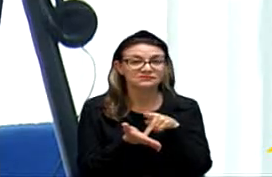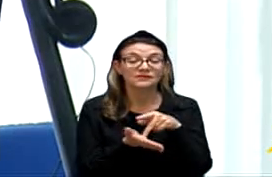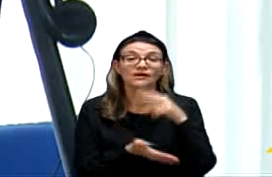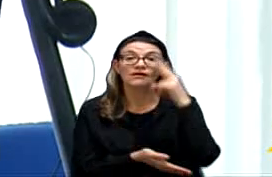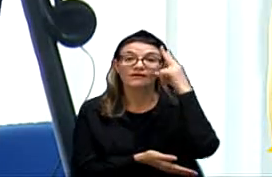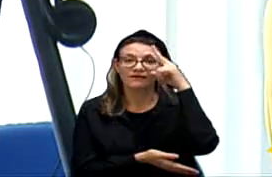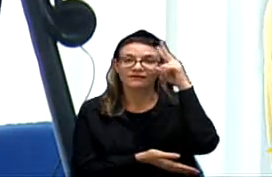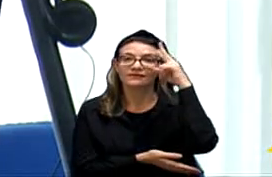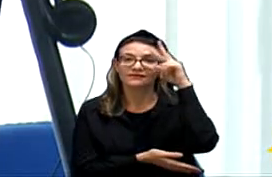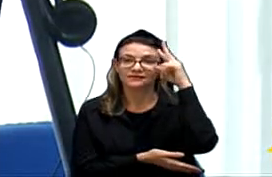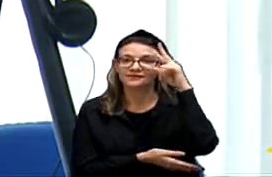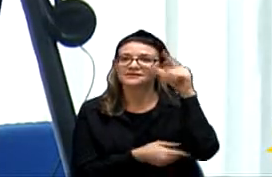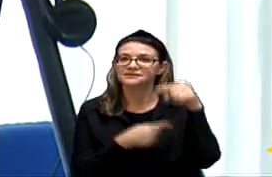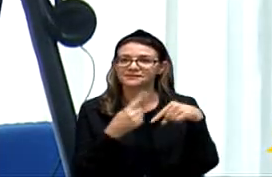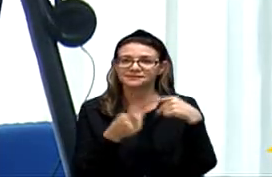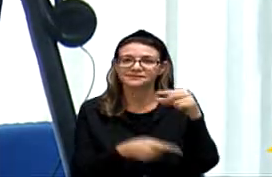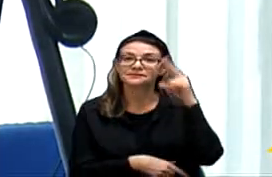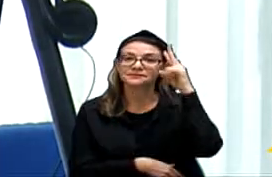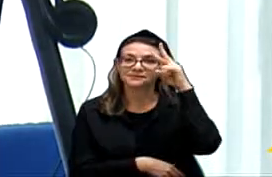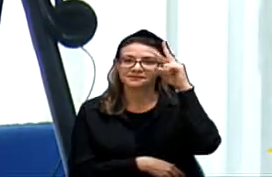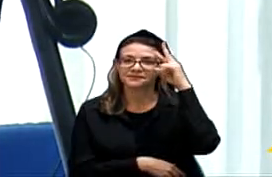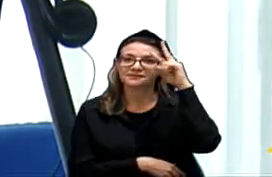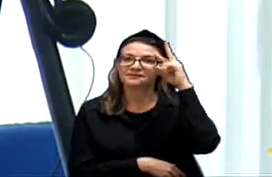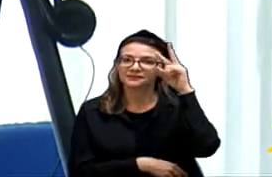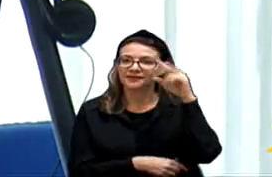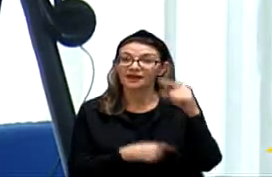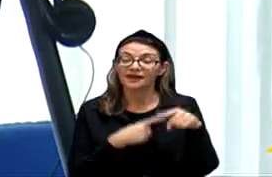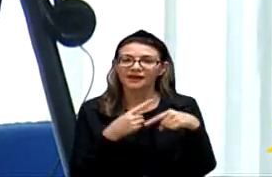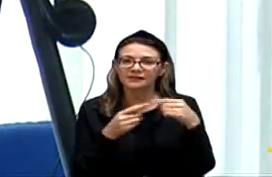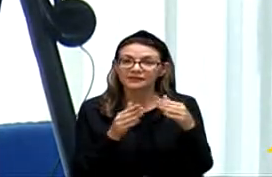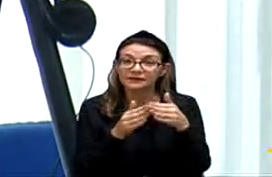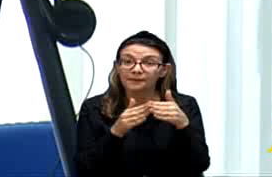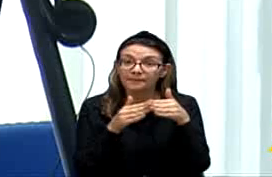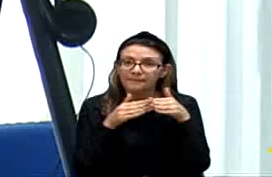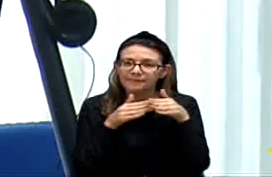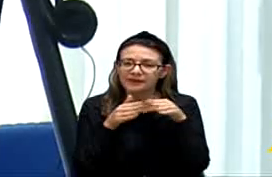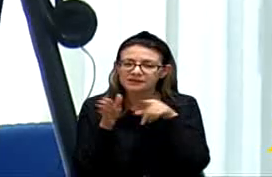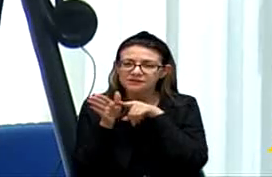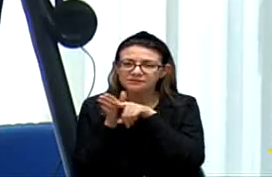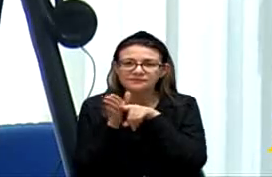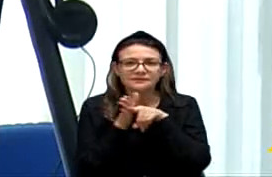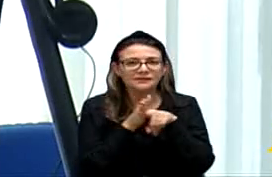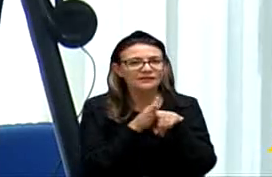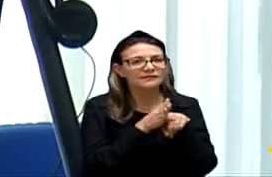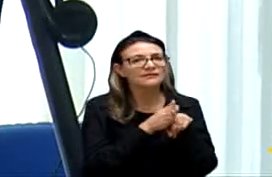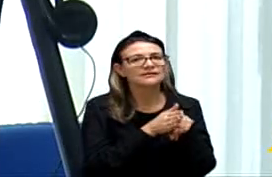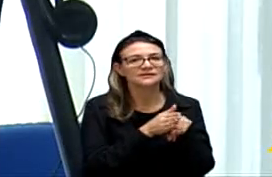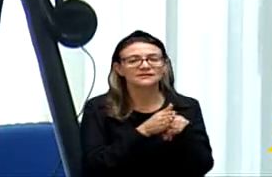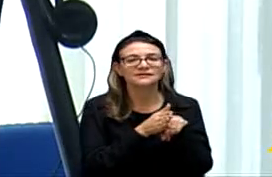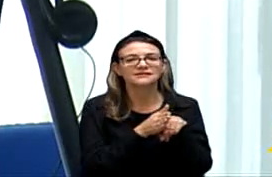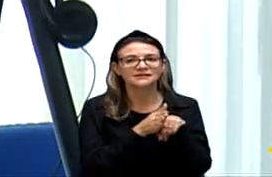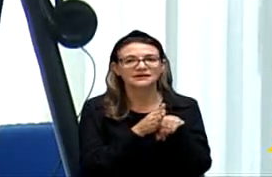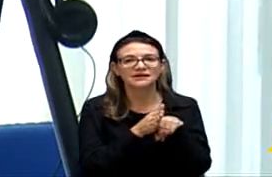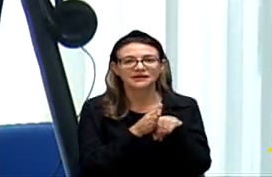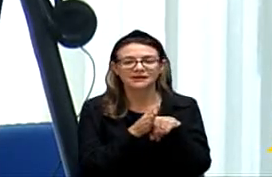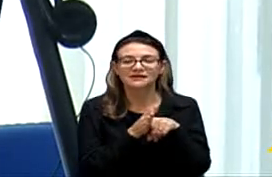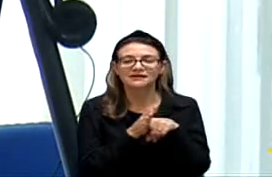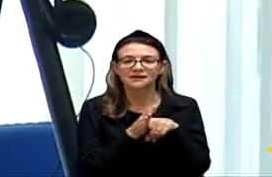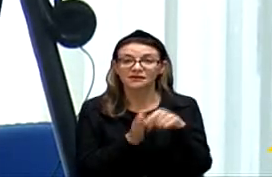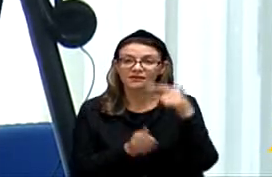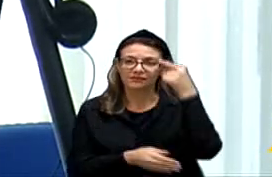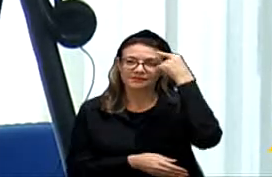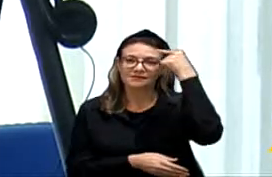quando eu fizera ou alguém aqui fizera algum pedido de investigação através de uma comissão de